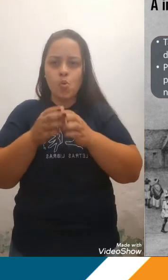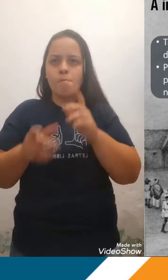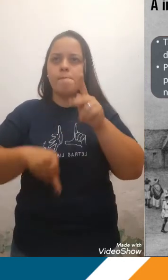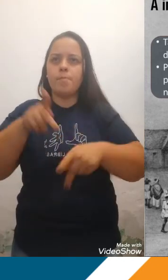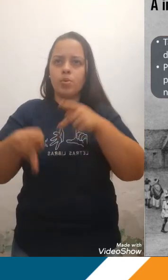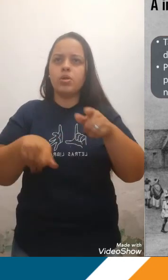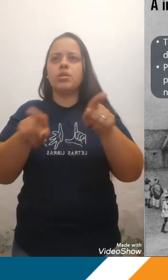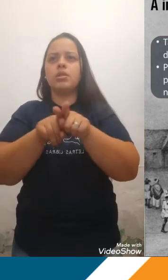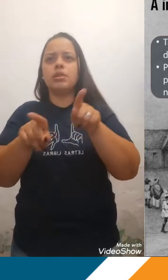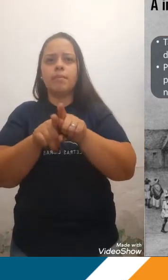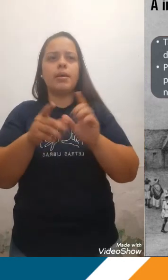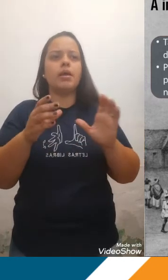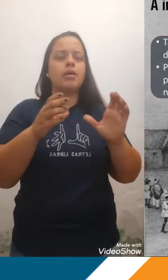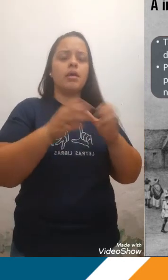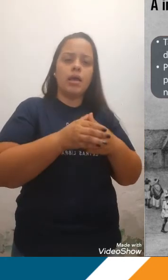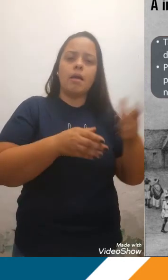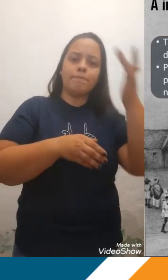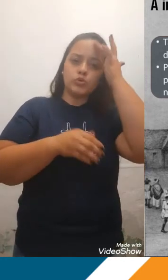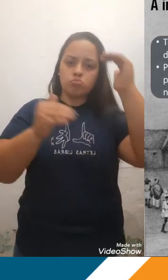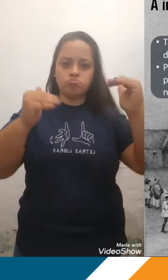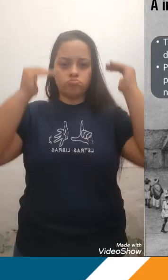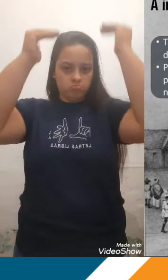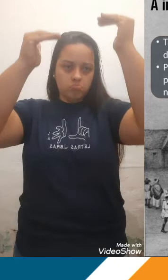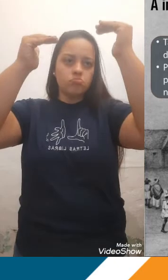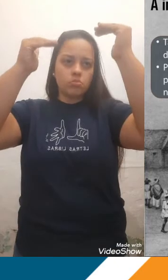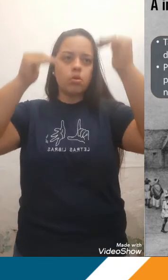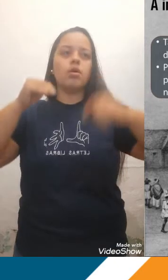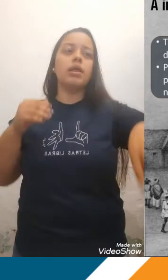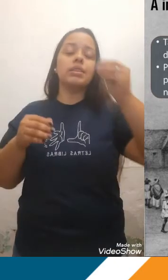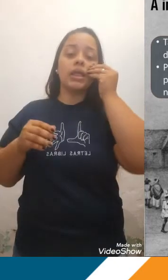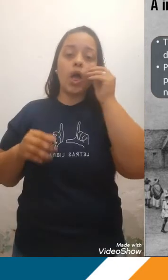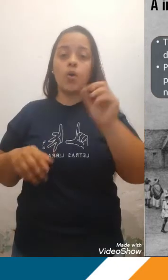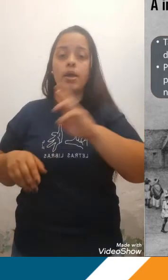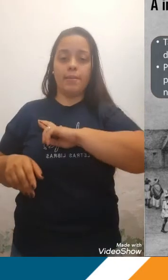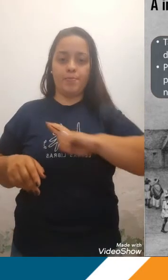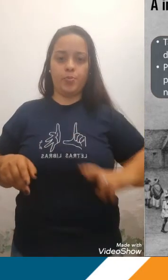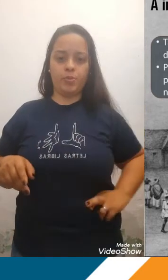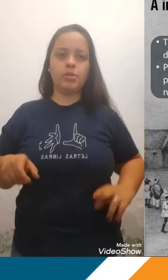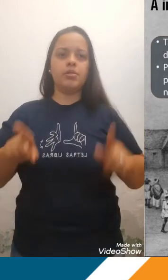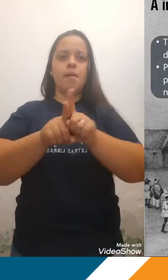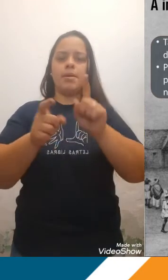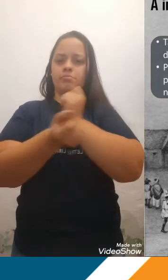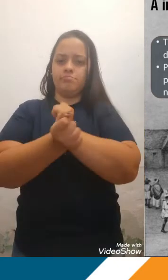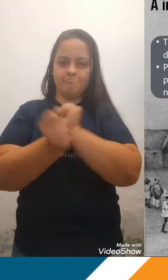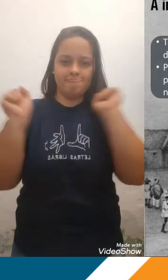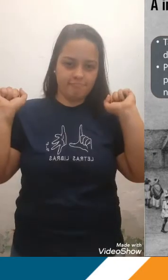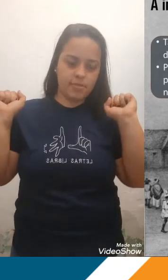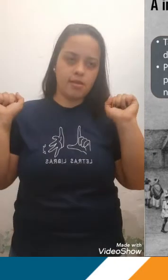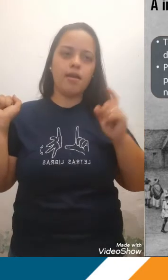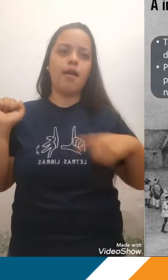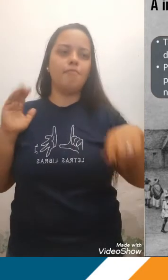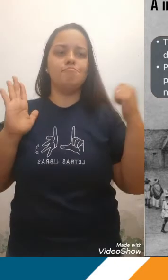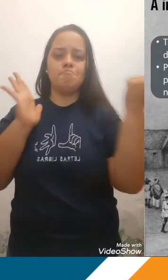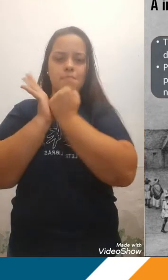Salvador, assim como membros da elite local. Pretendiam instaurar uma república, assim como abolir a escravidão. É